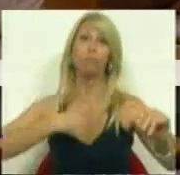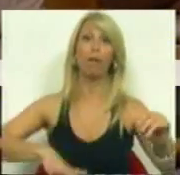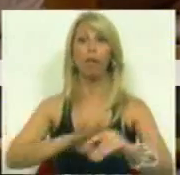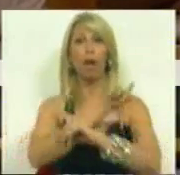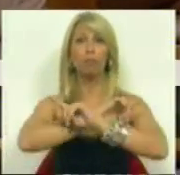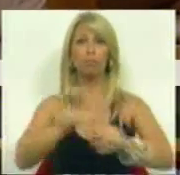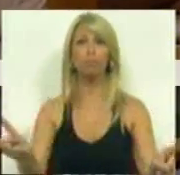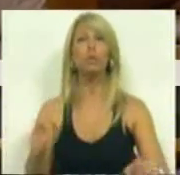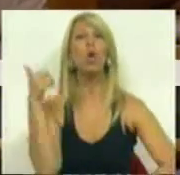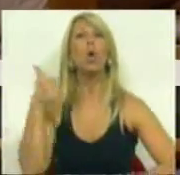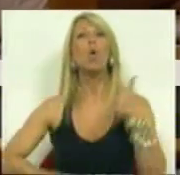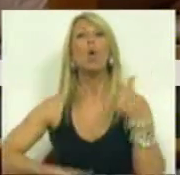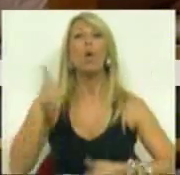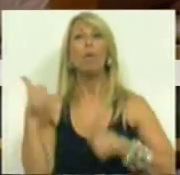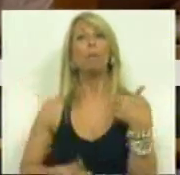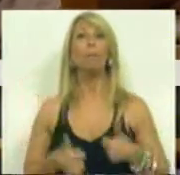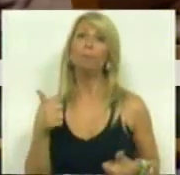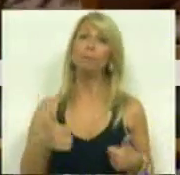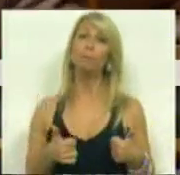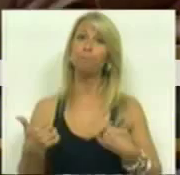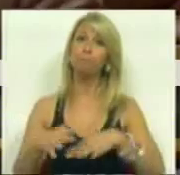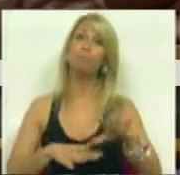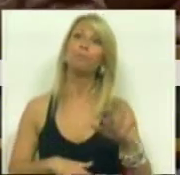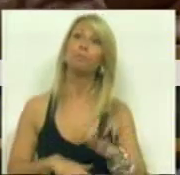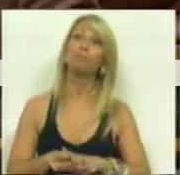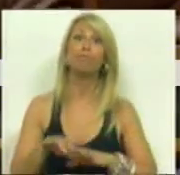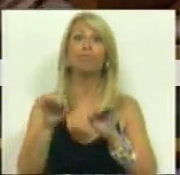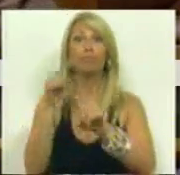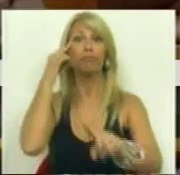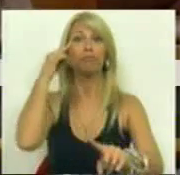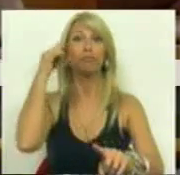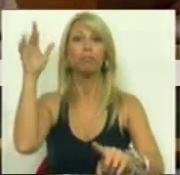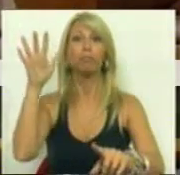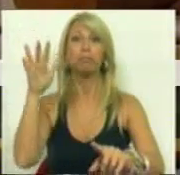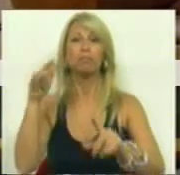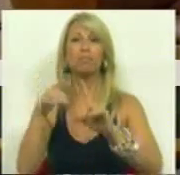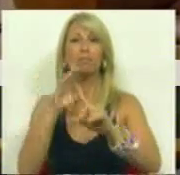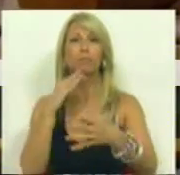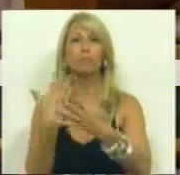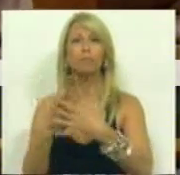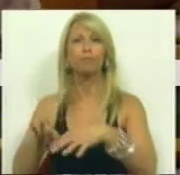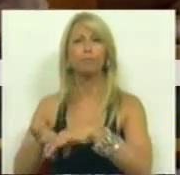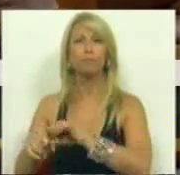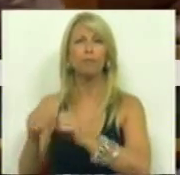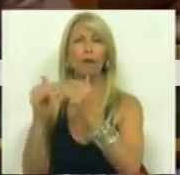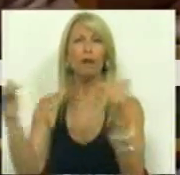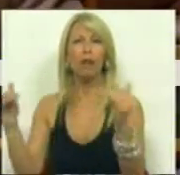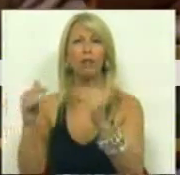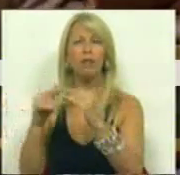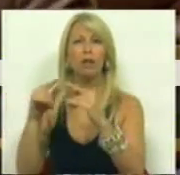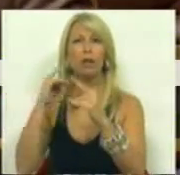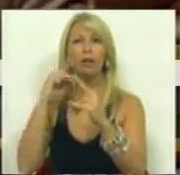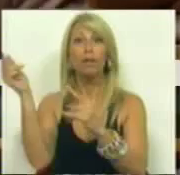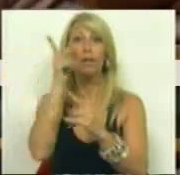uma competitividade feita pela asiatização dos níveis de vida na Europa e dos direitos